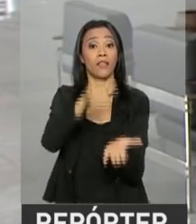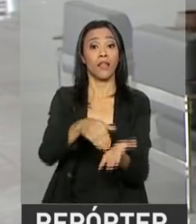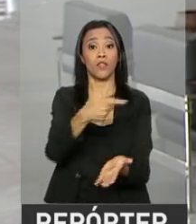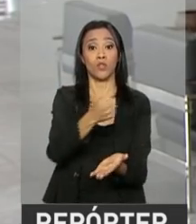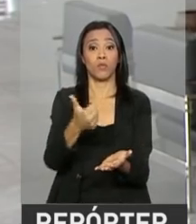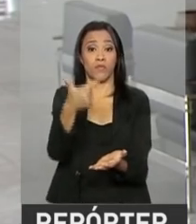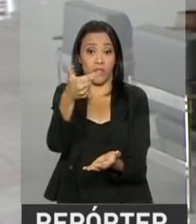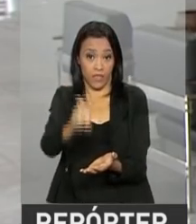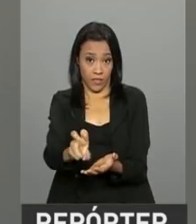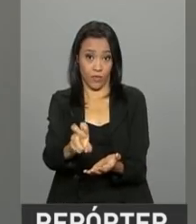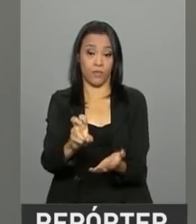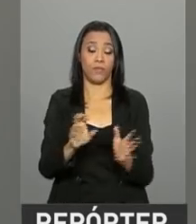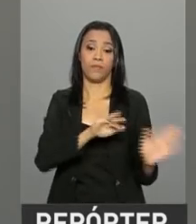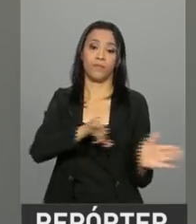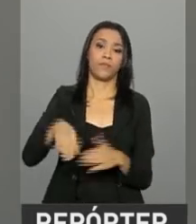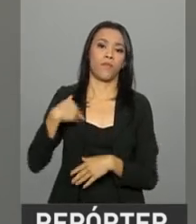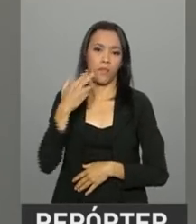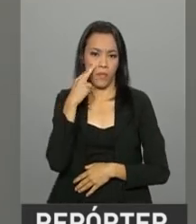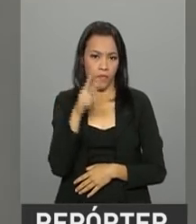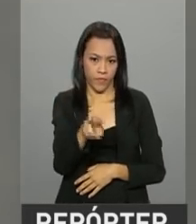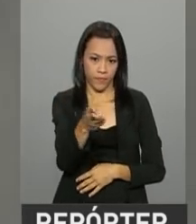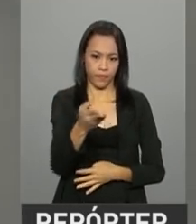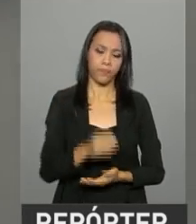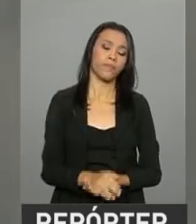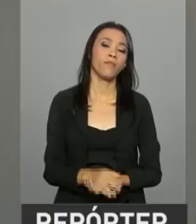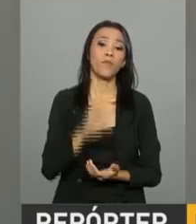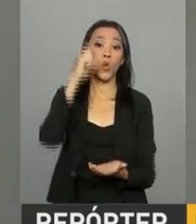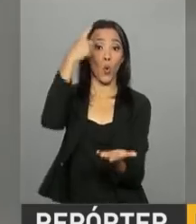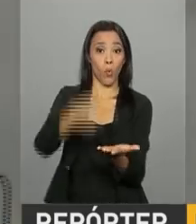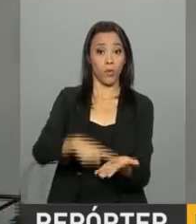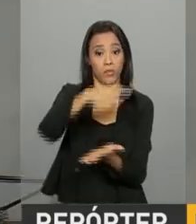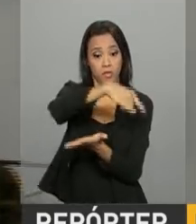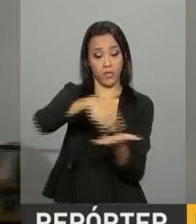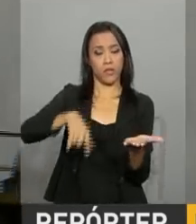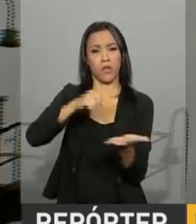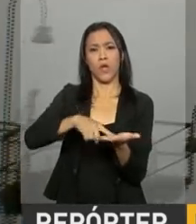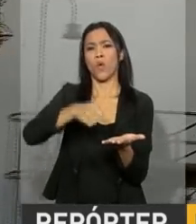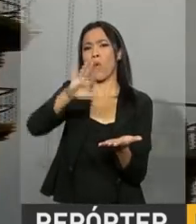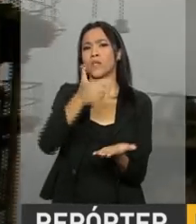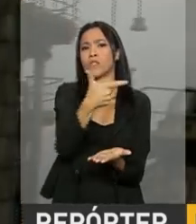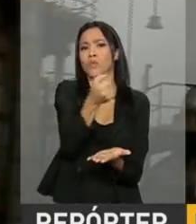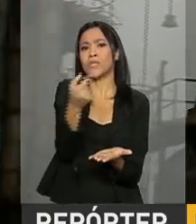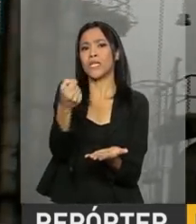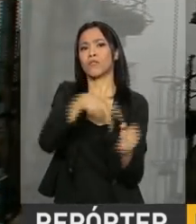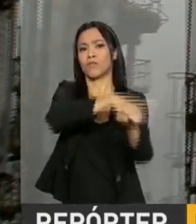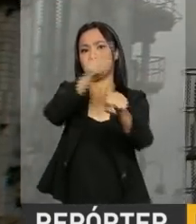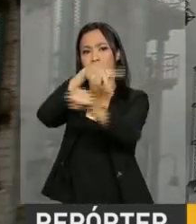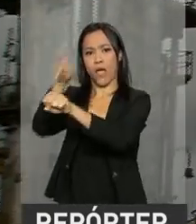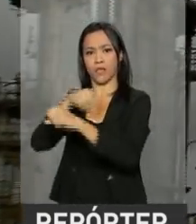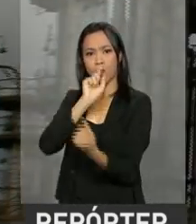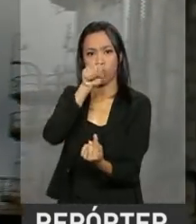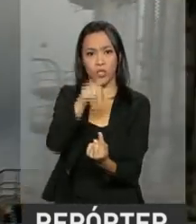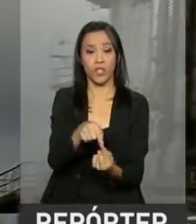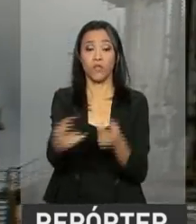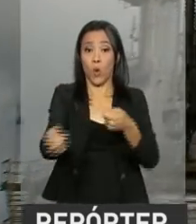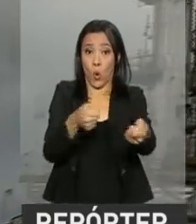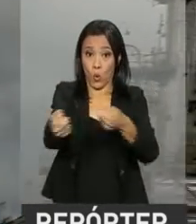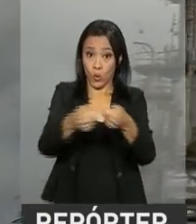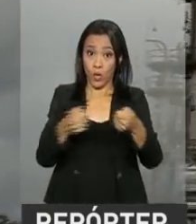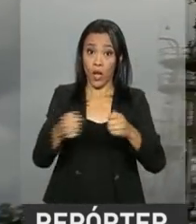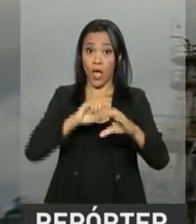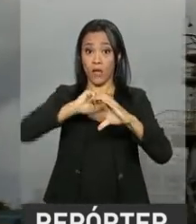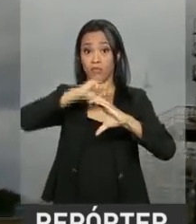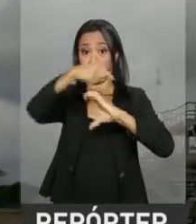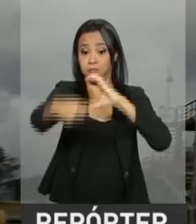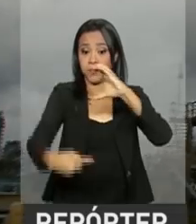Vamos ver na reportagem. O pacto prevê ações de quase 200 países para frear o aquecimento global e